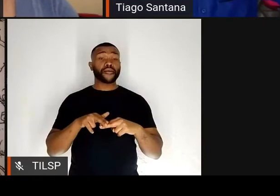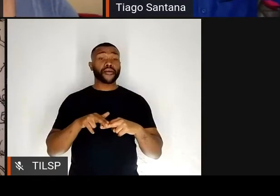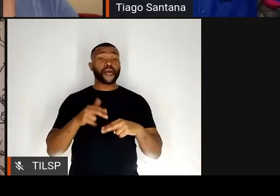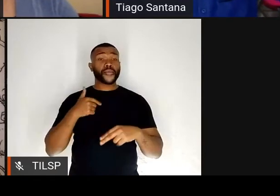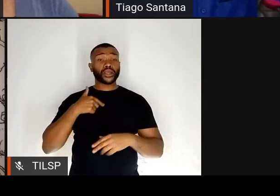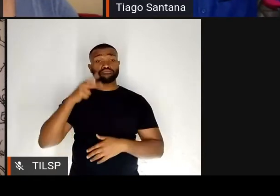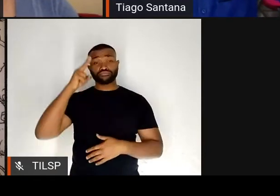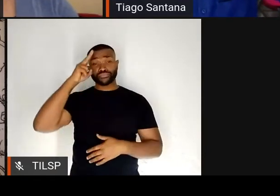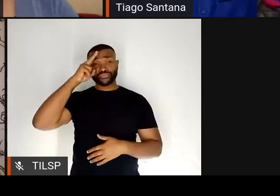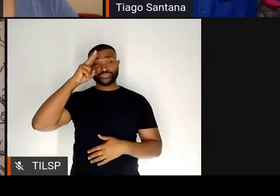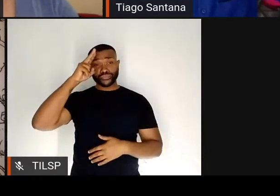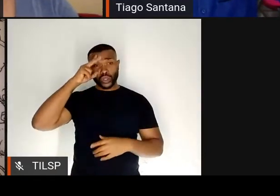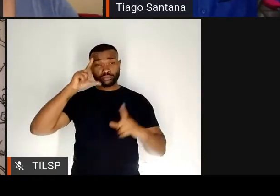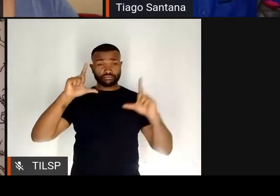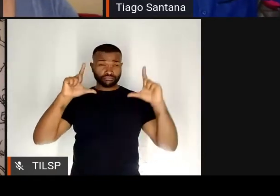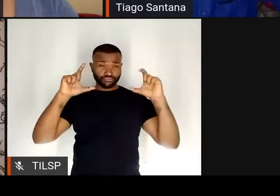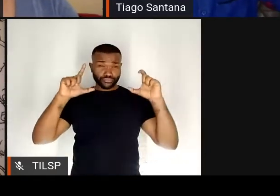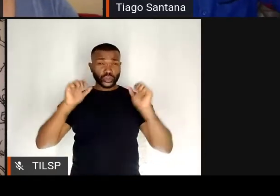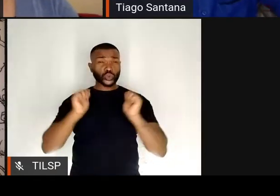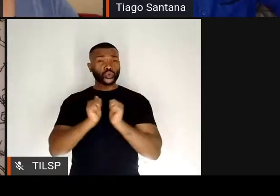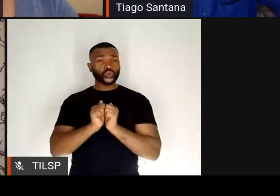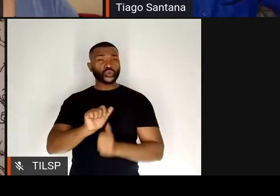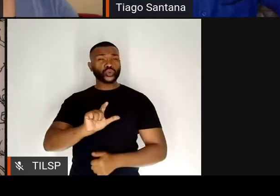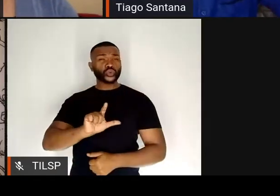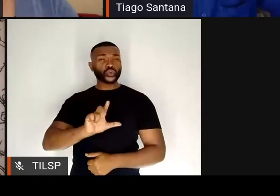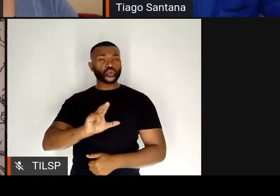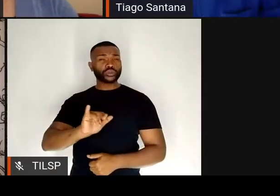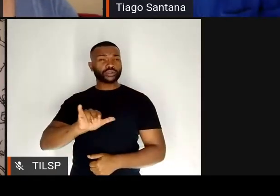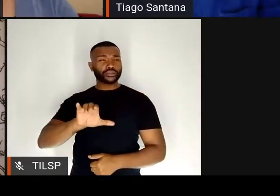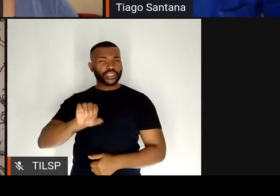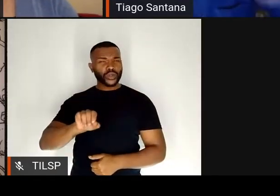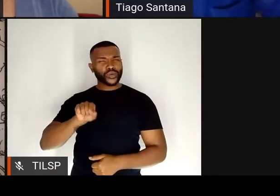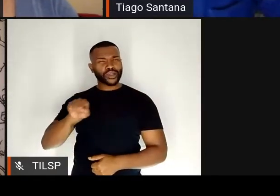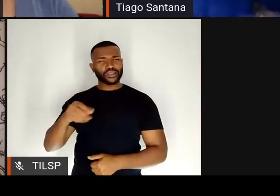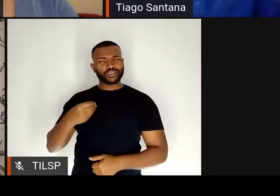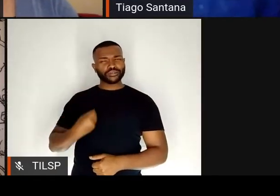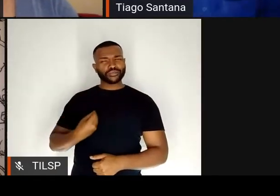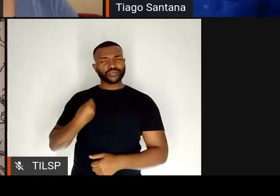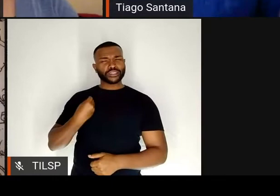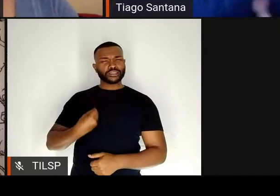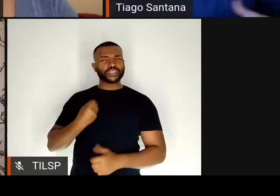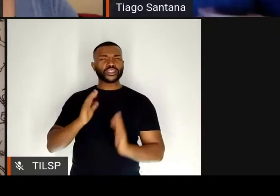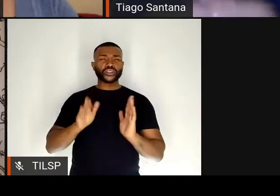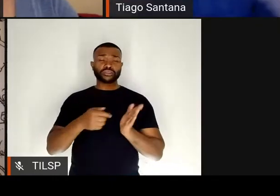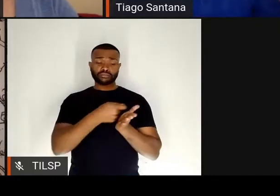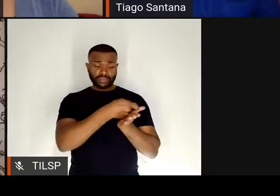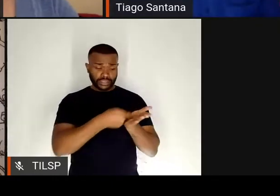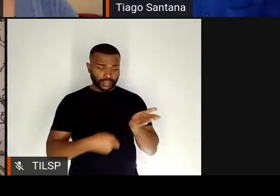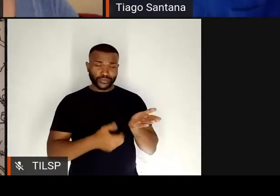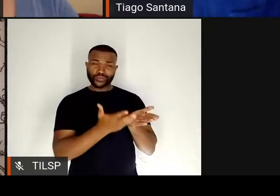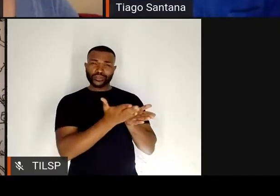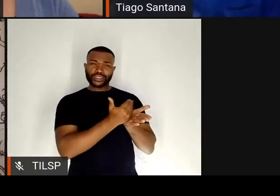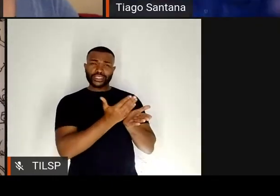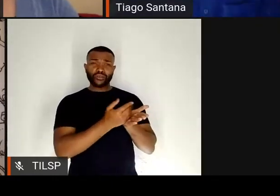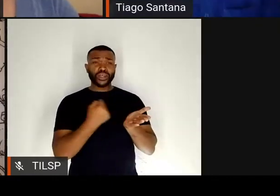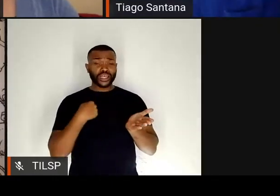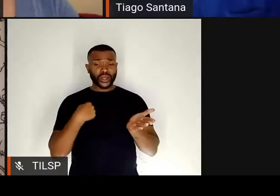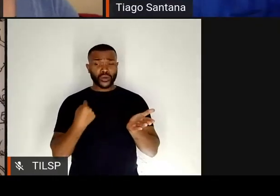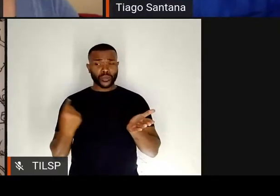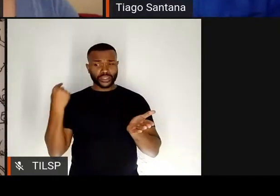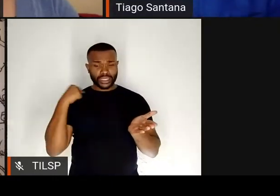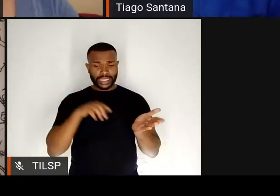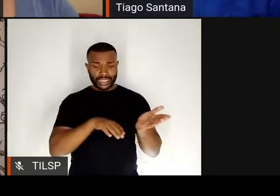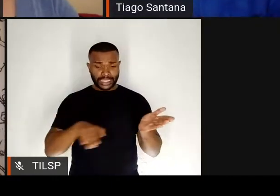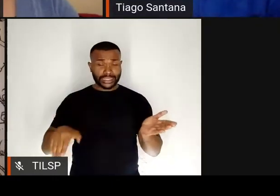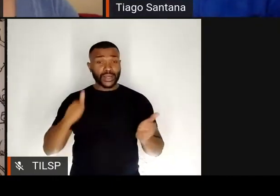minha memória, para falar um pouco da minha história com a fotografia e com o Luciano. Na verdade, o Luciano está na minha vida desde, eu já falei isso no texto do livro, né, Sérgio?